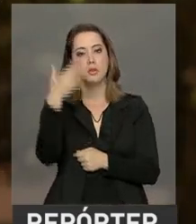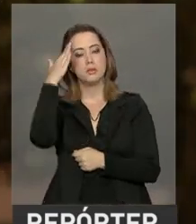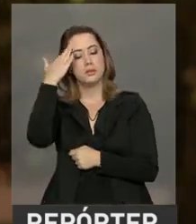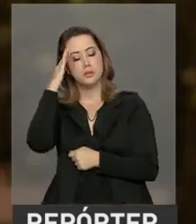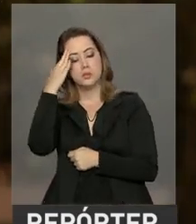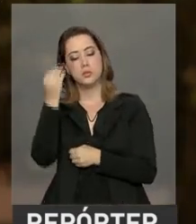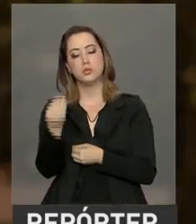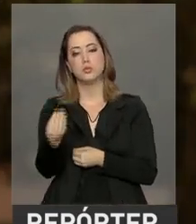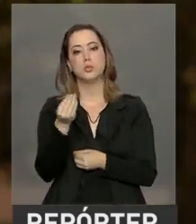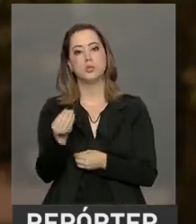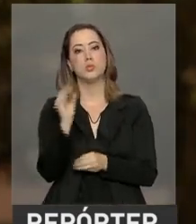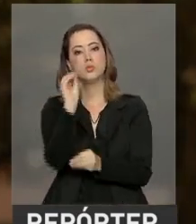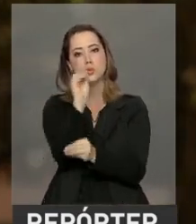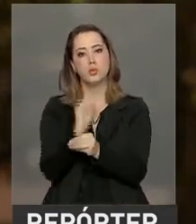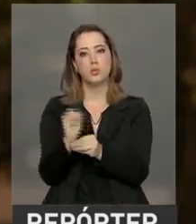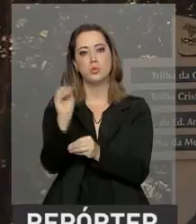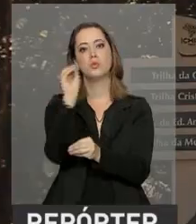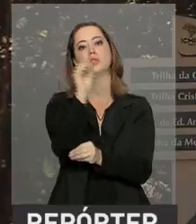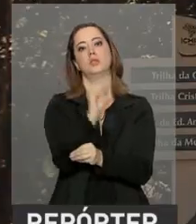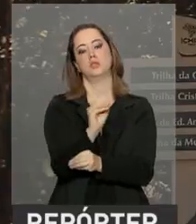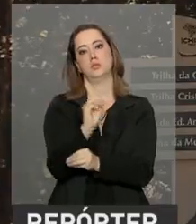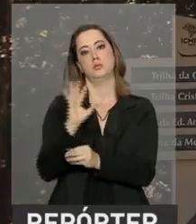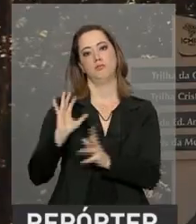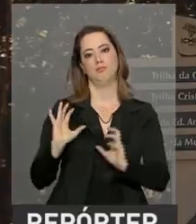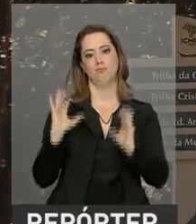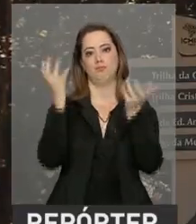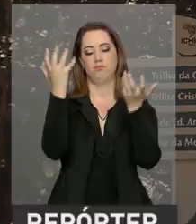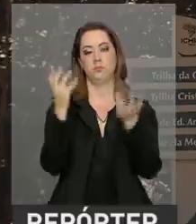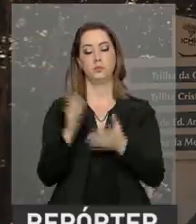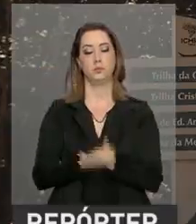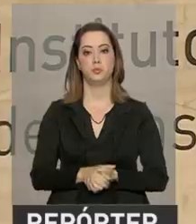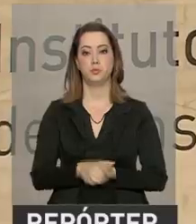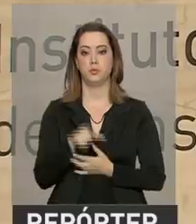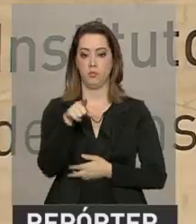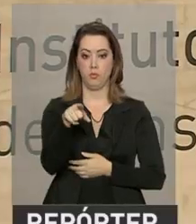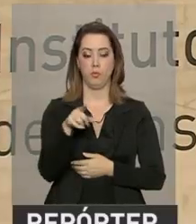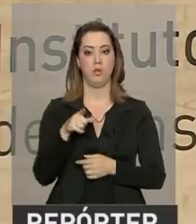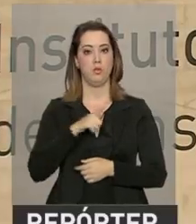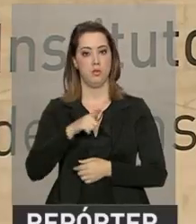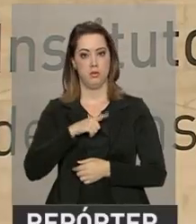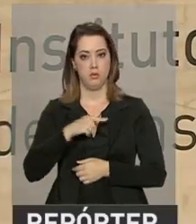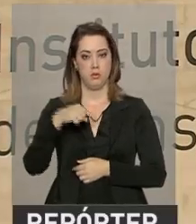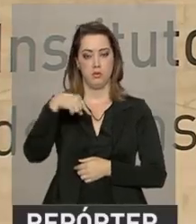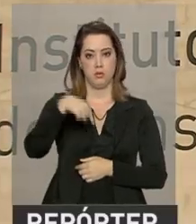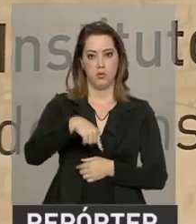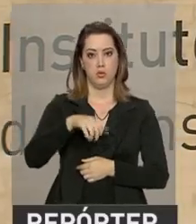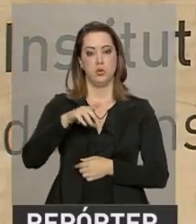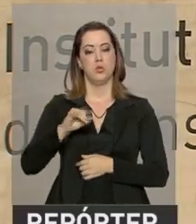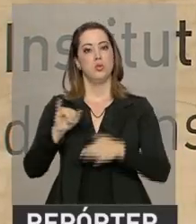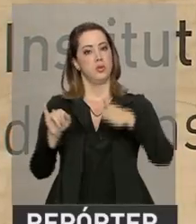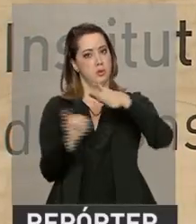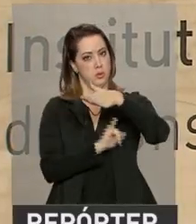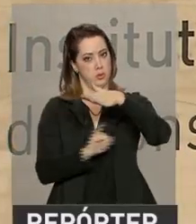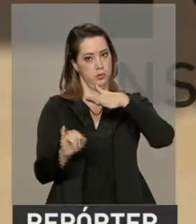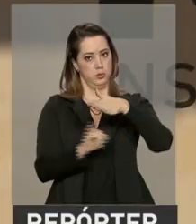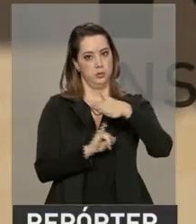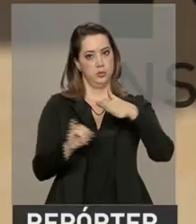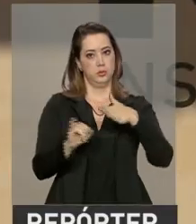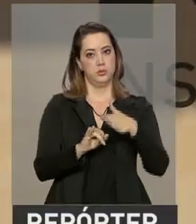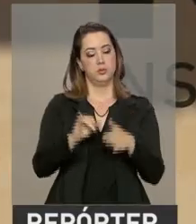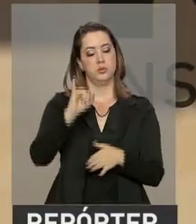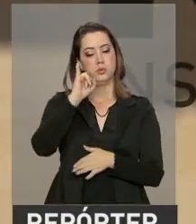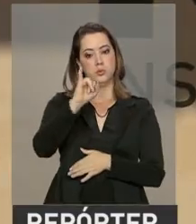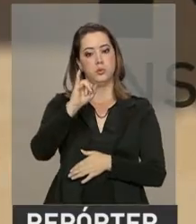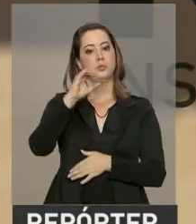importância do Cuidado com o meio ambiente o Parque Nacional de Brasília é de responsabilidade do Instituto Chico Mendes de